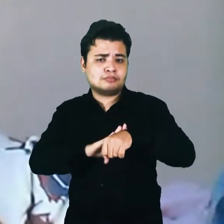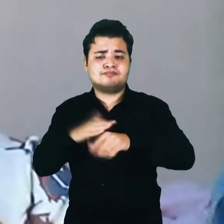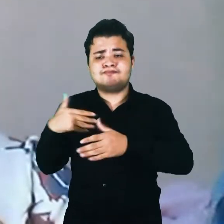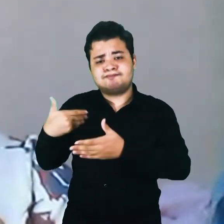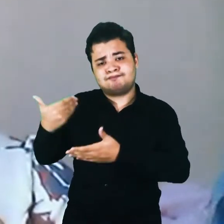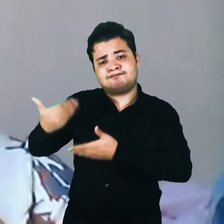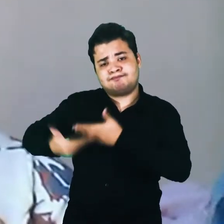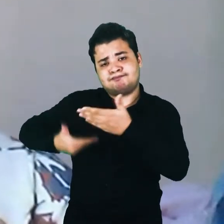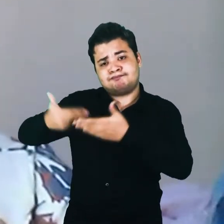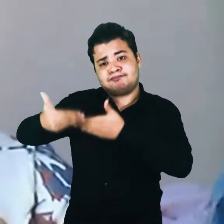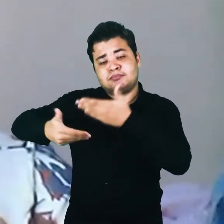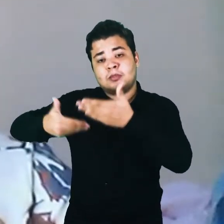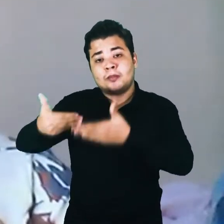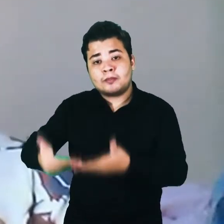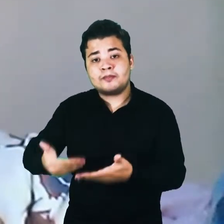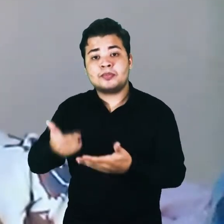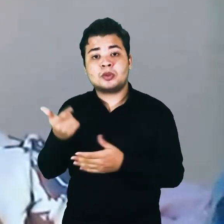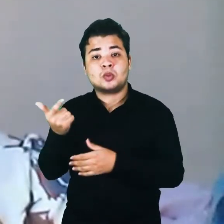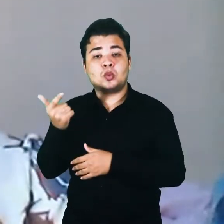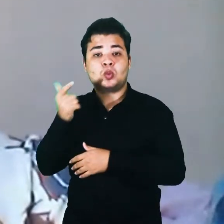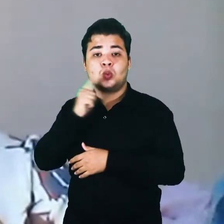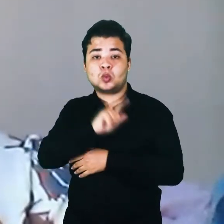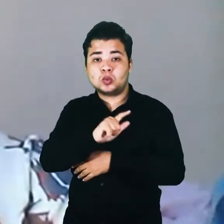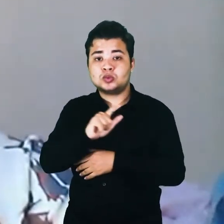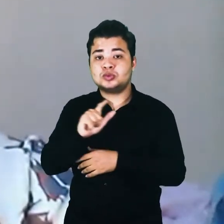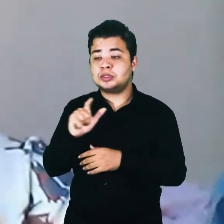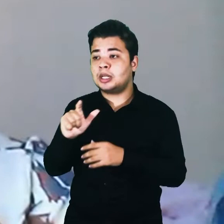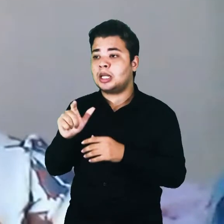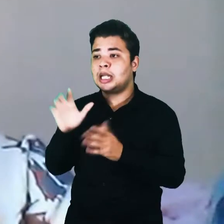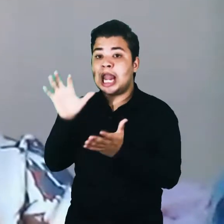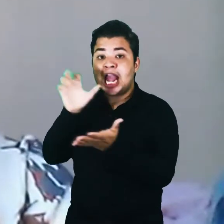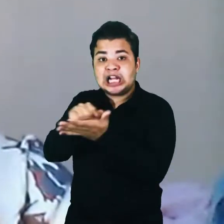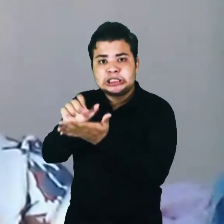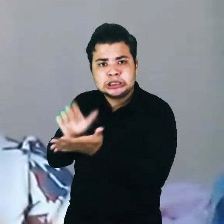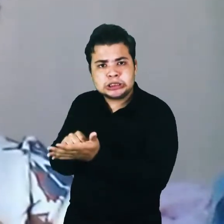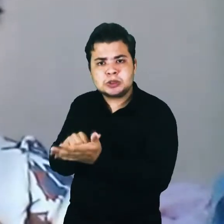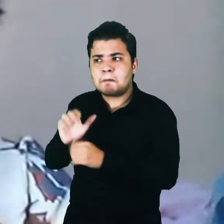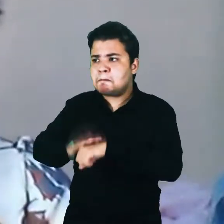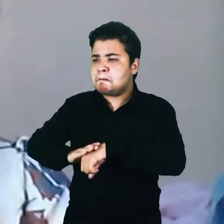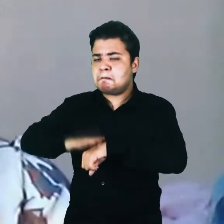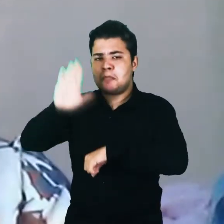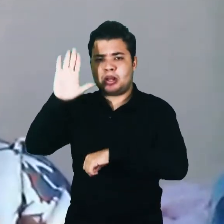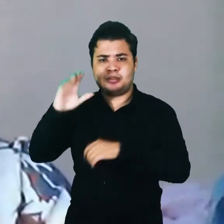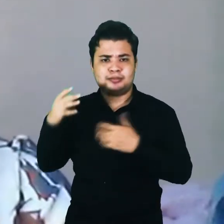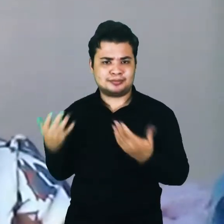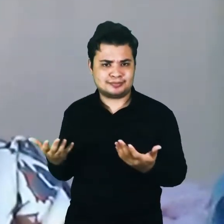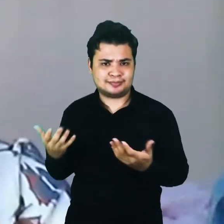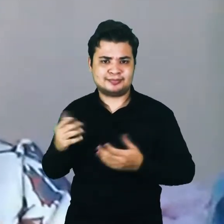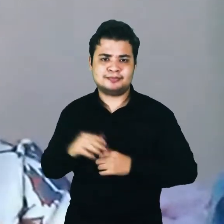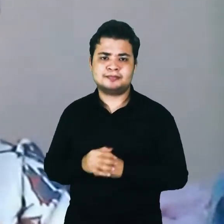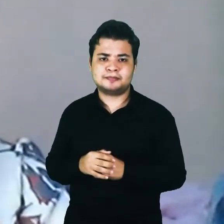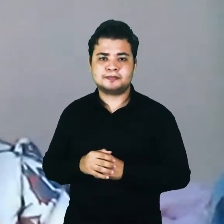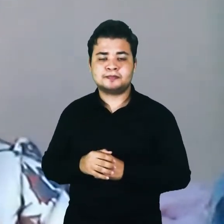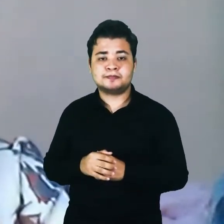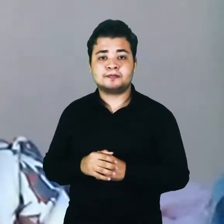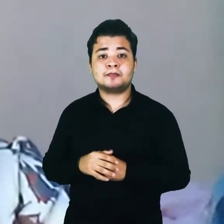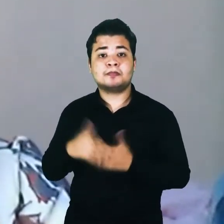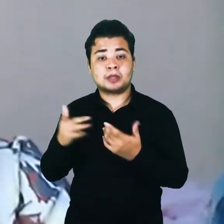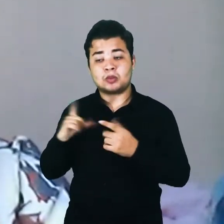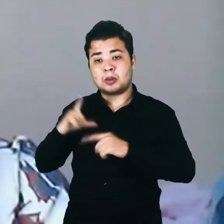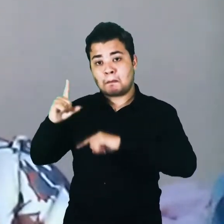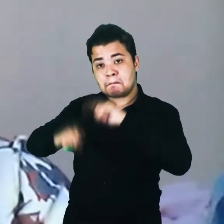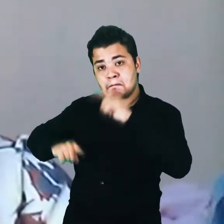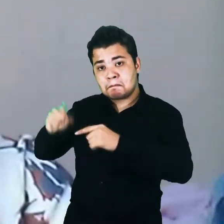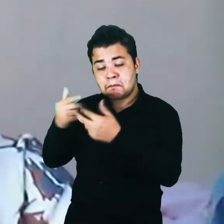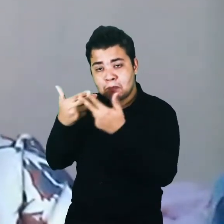do tempo, sendo colocado um maior número de registros, né? O Heleno falou das essicatas, desses materiais